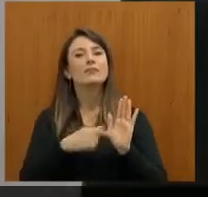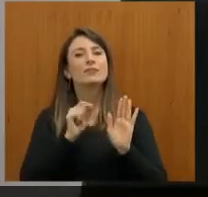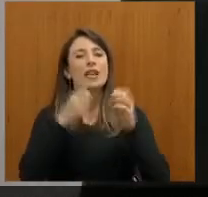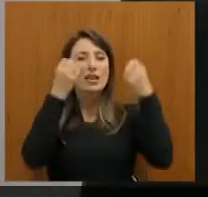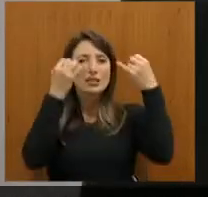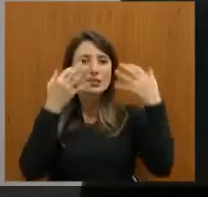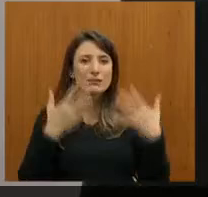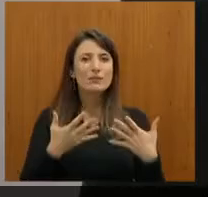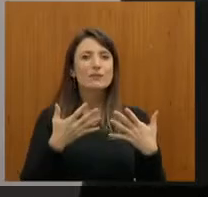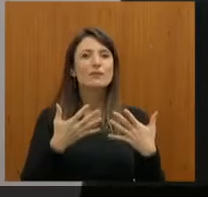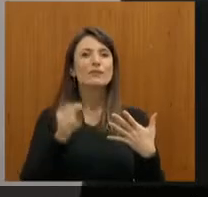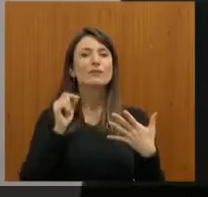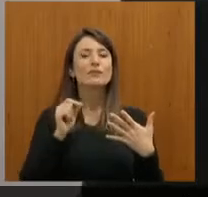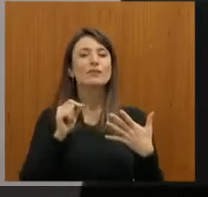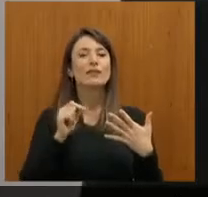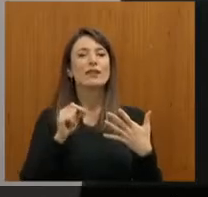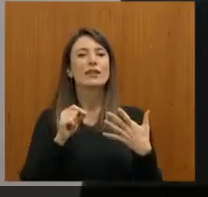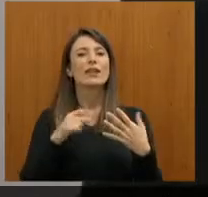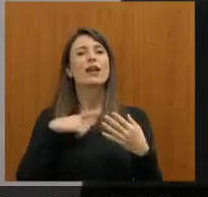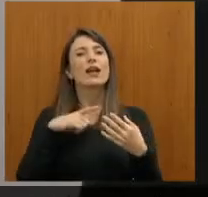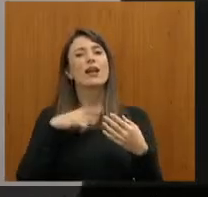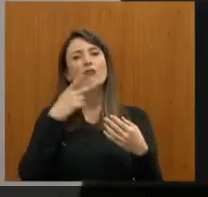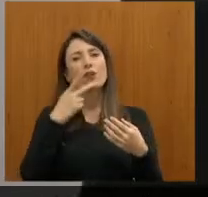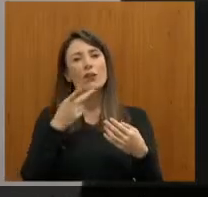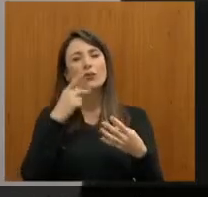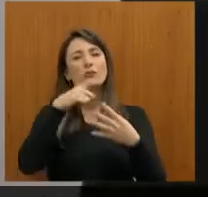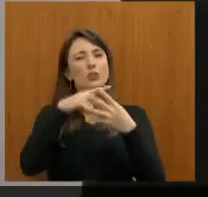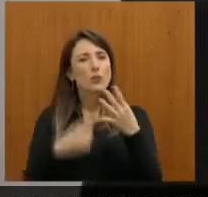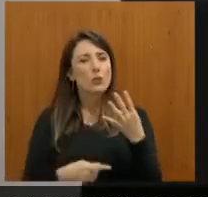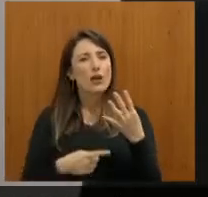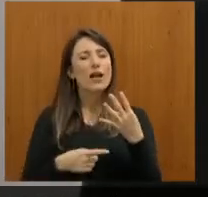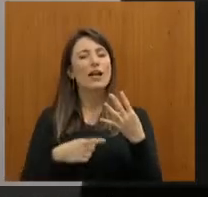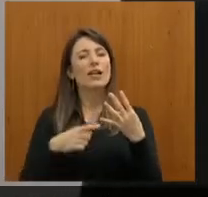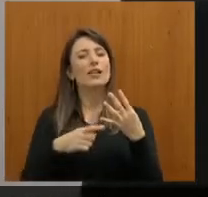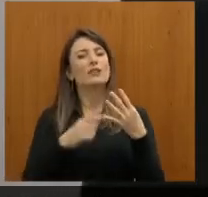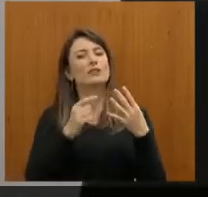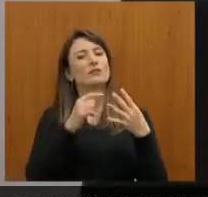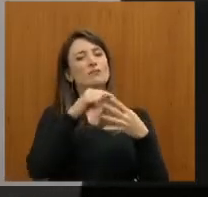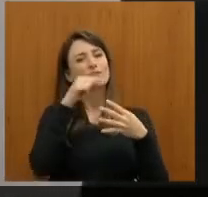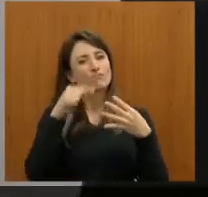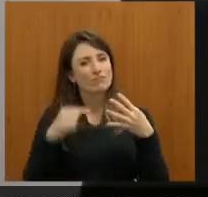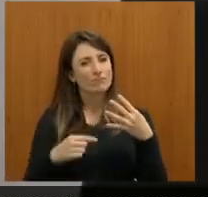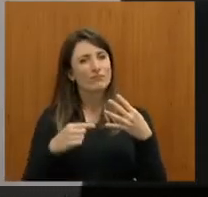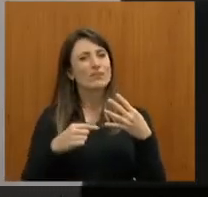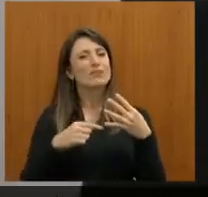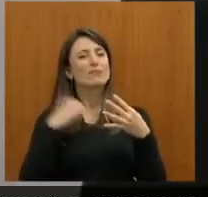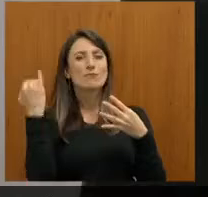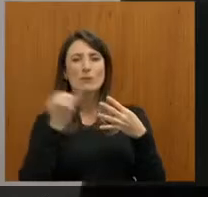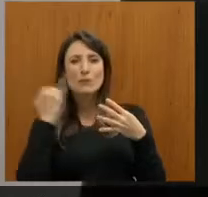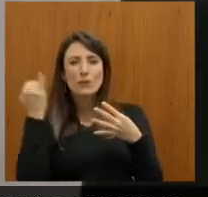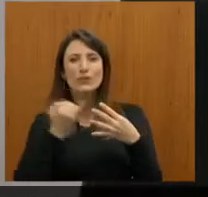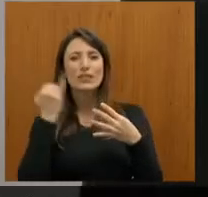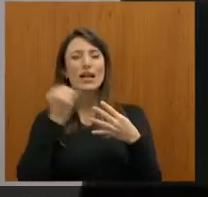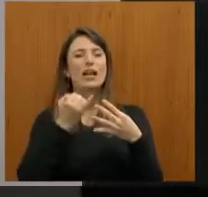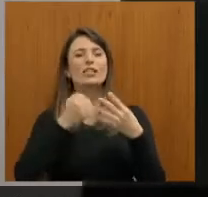recorte de quatro agentes importantes e responsáveis nesse processo da luta contra o feminicídio E aí também